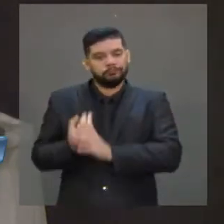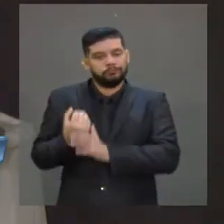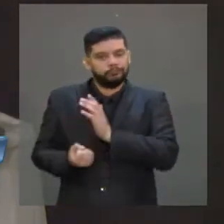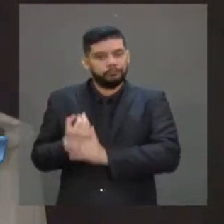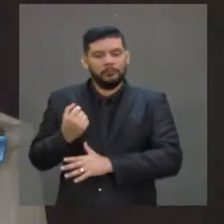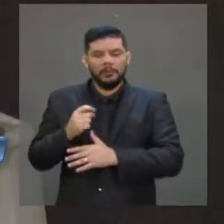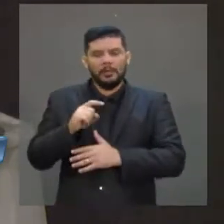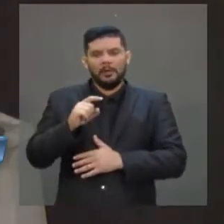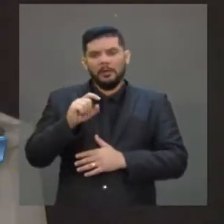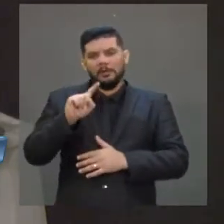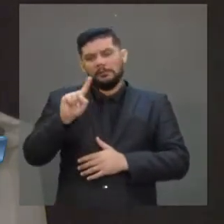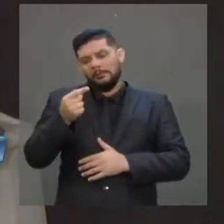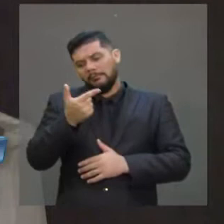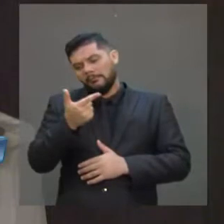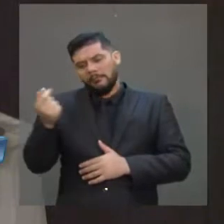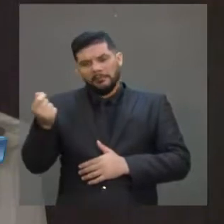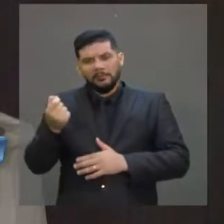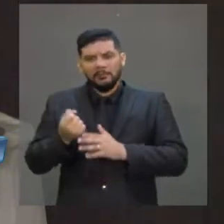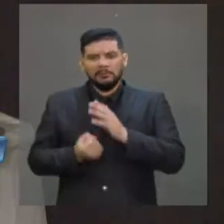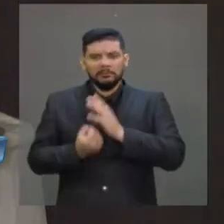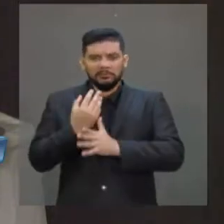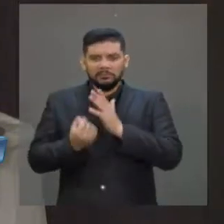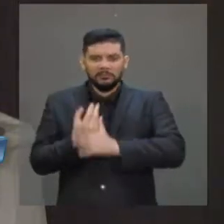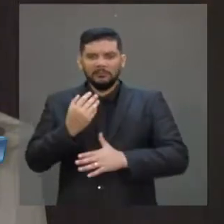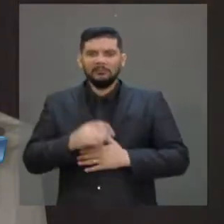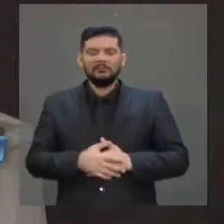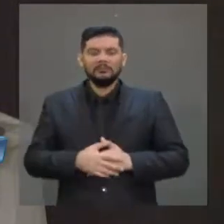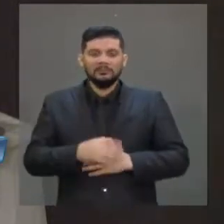1.200 toneladas ano.